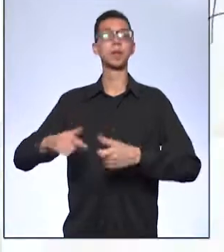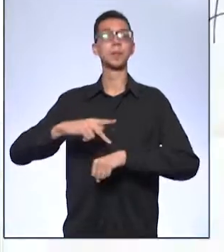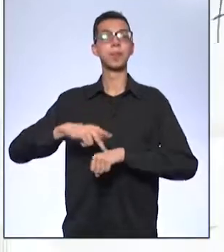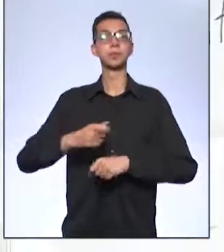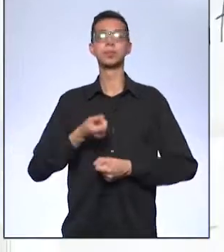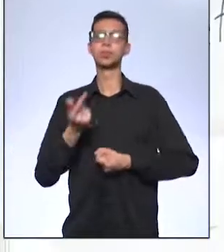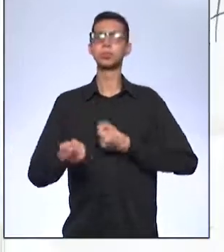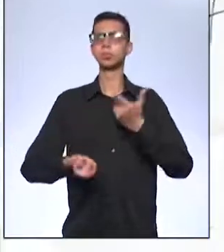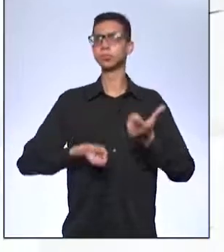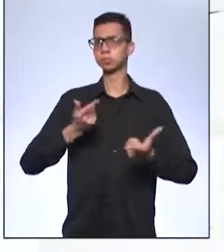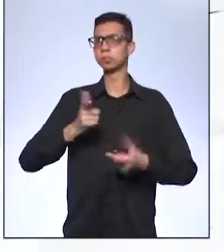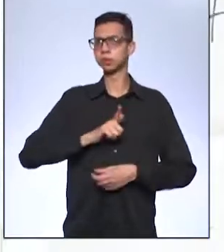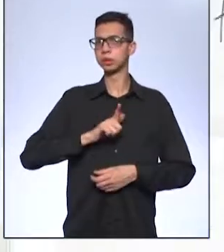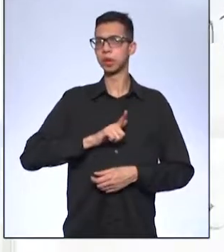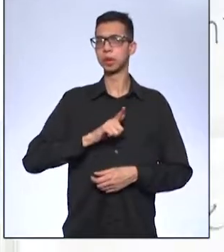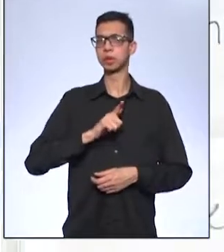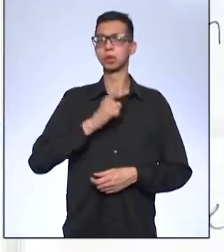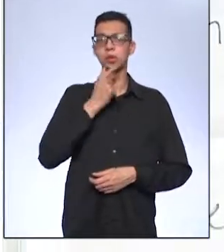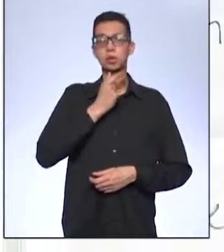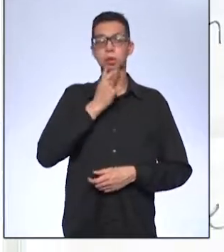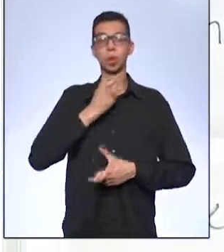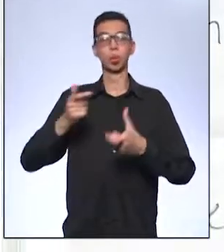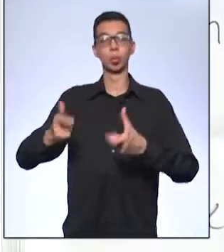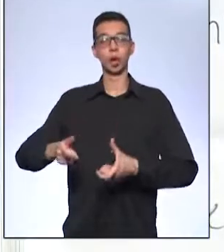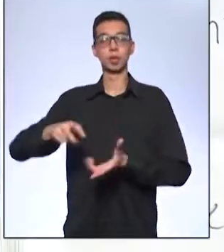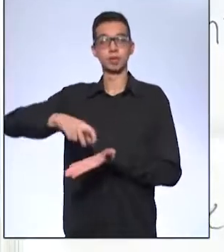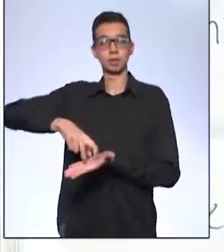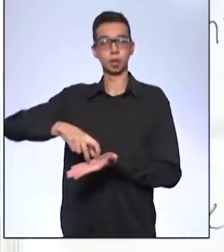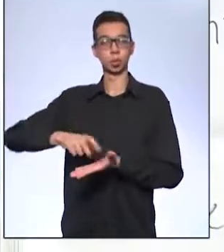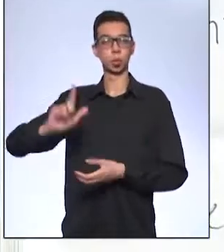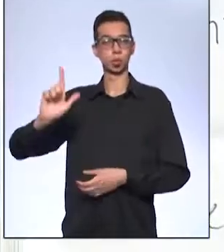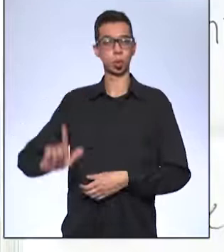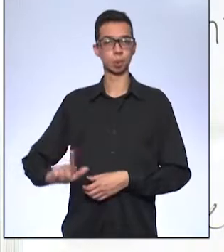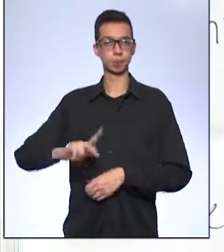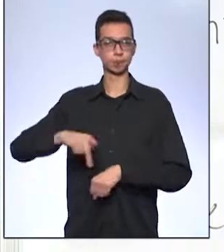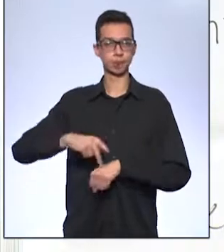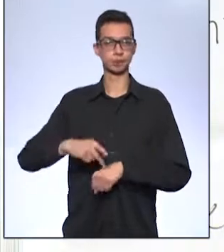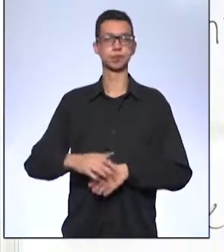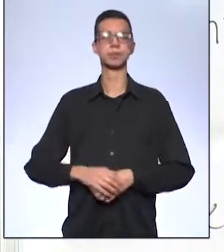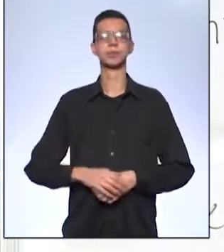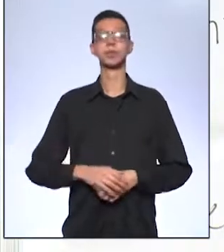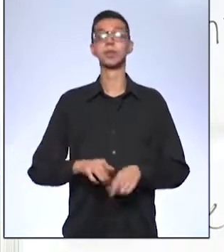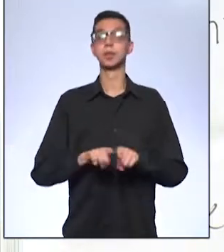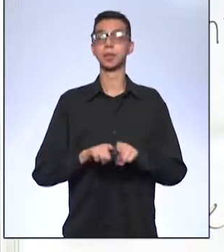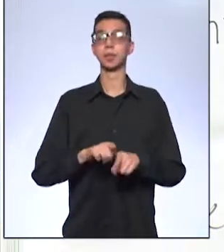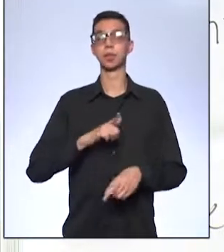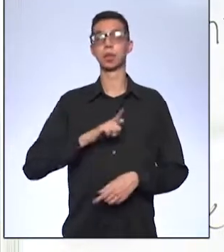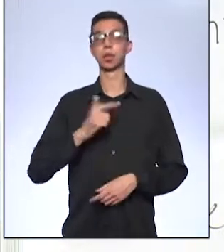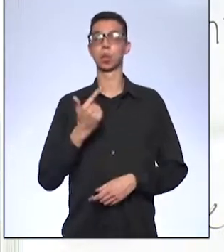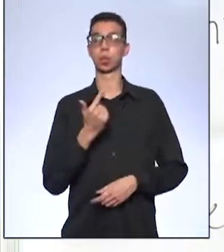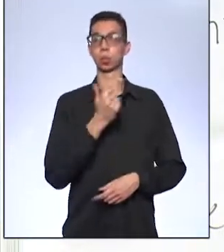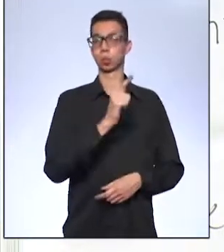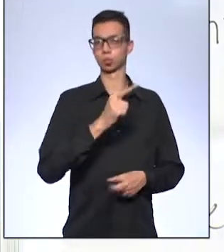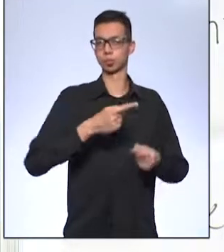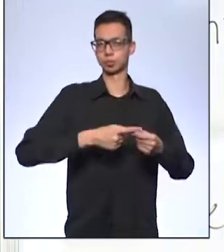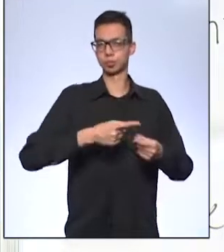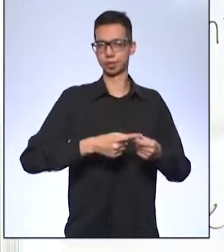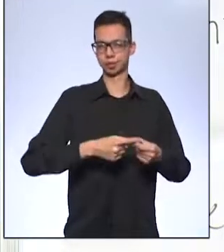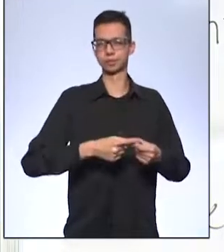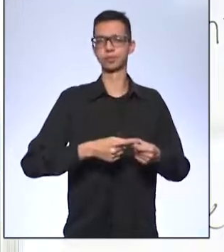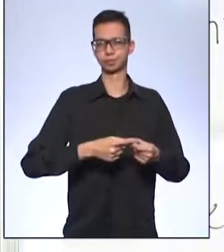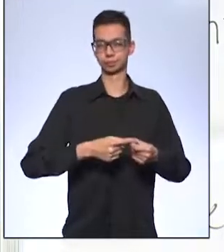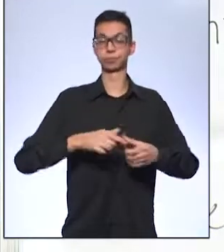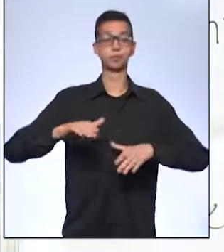inglês. Então, você tem o inglês do centro de Londres, você tem o inglês Cockney, que é mais do subúrbio. Então, essa região aí,